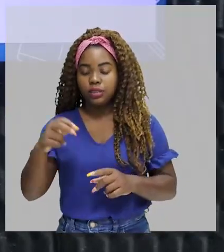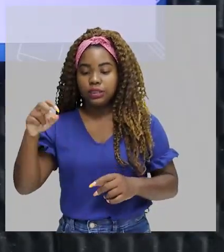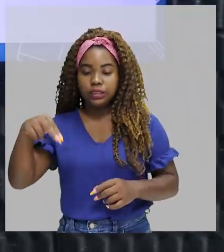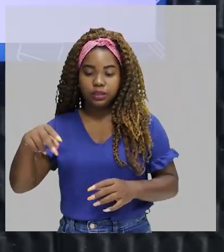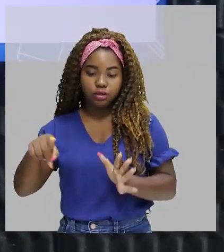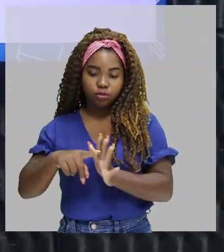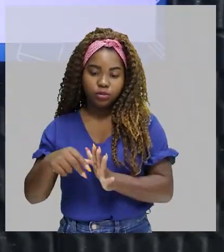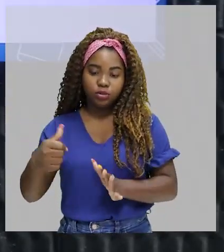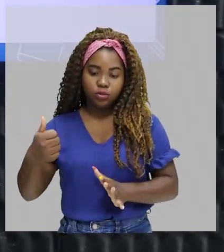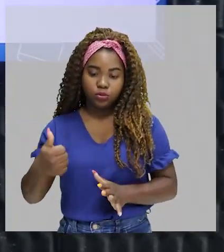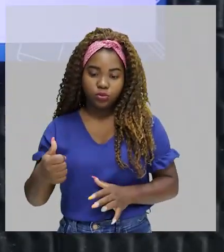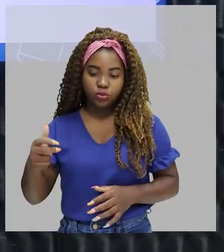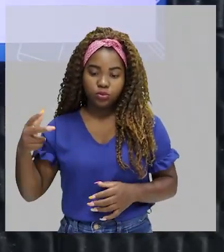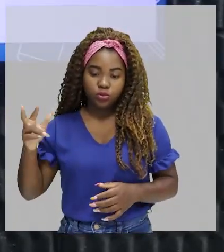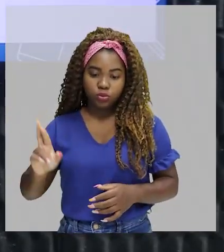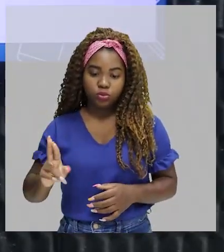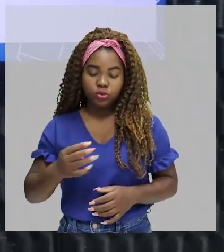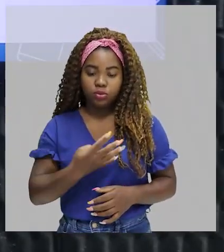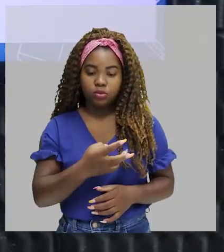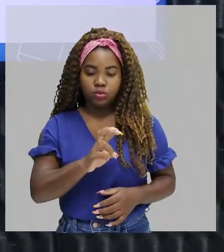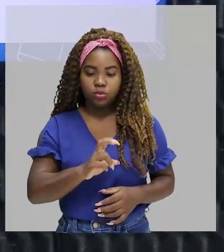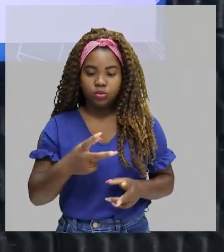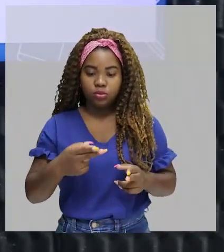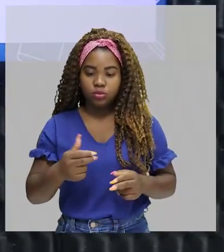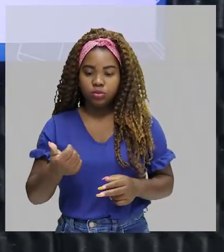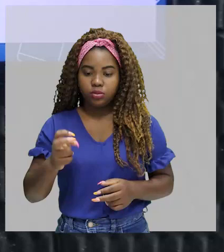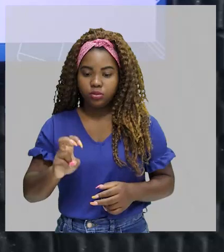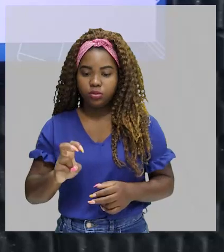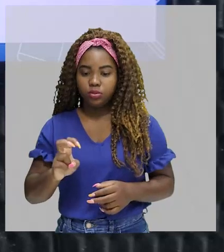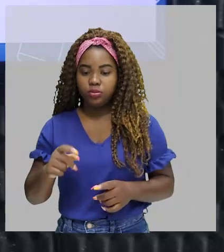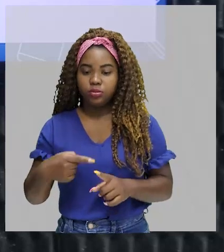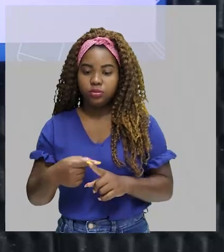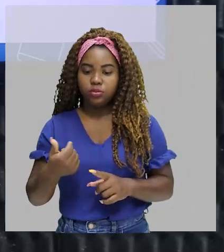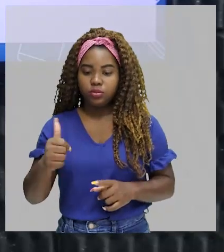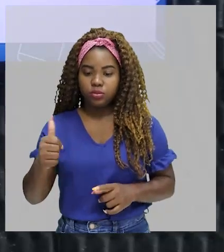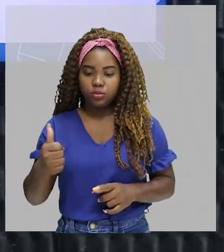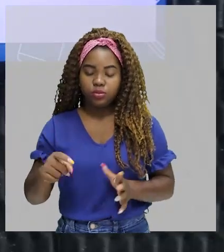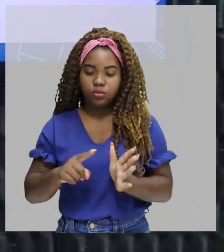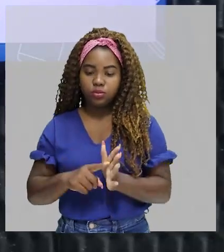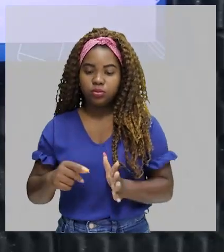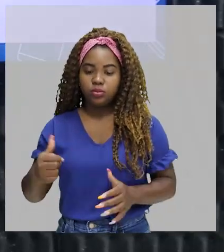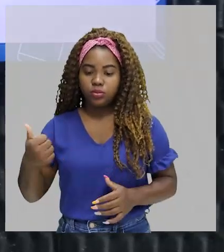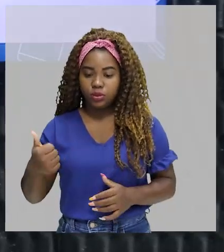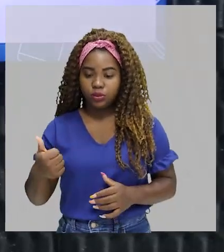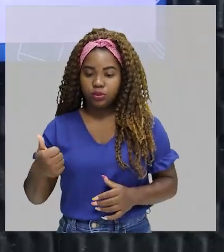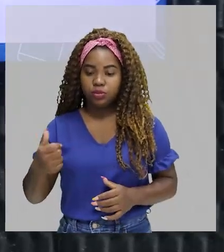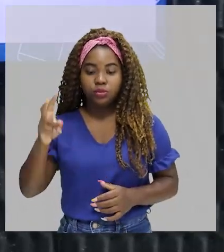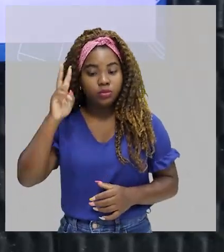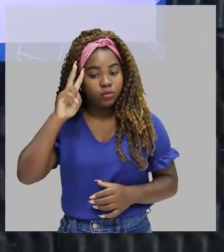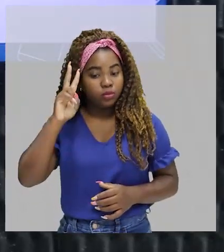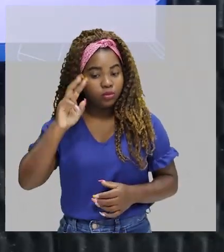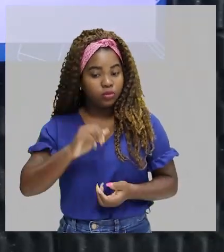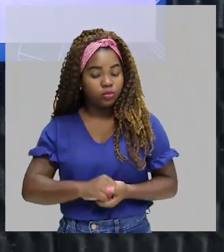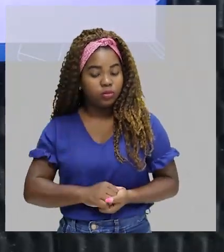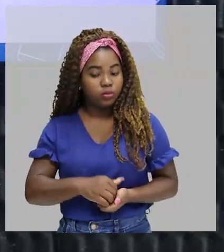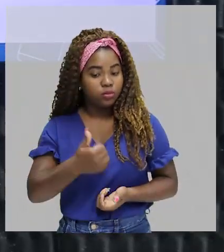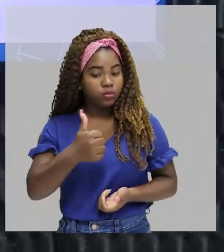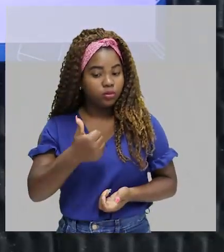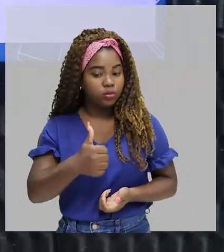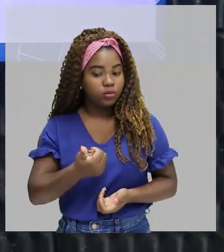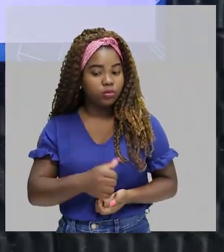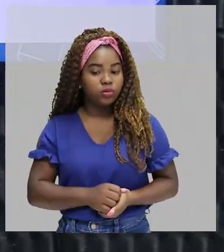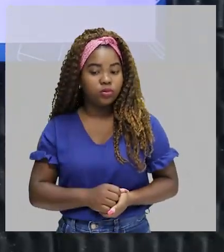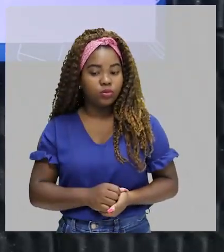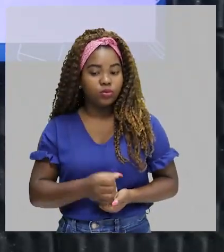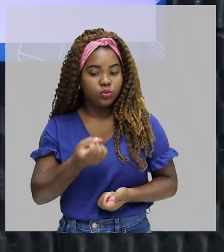razão. Substituindo, eu tenho 45 igual a 15 mais 11 menos 1. Lembra por que do 11? Eu tenho 11 termos.